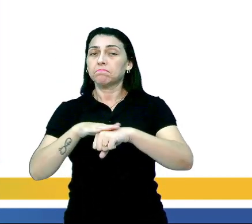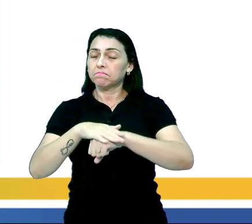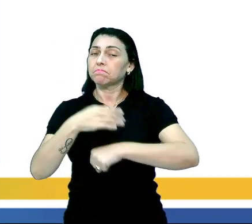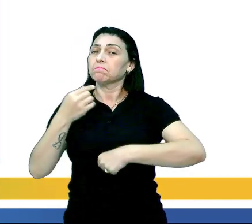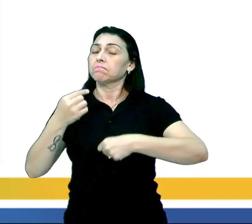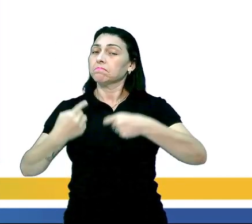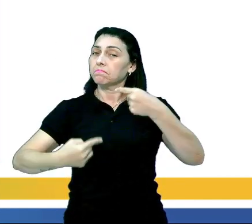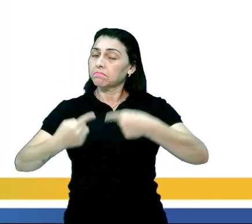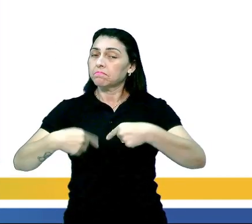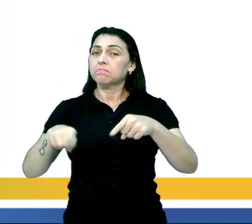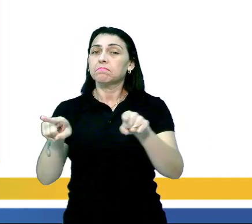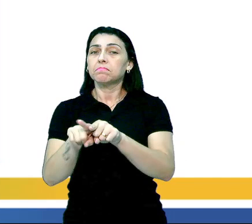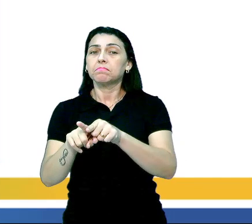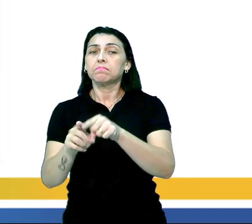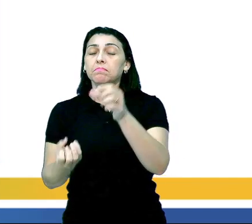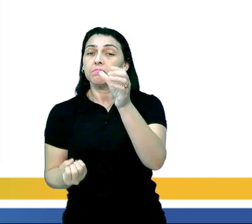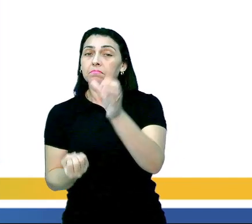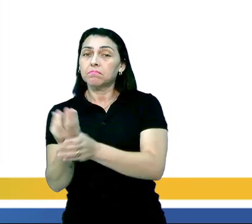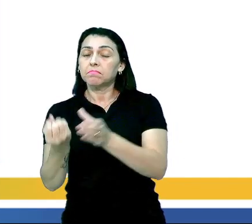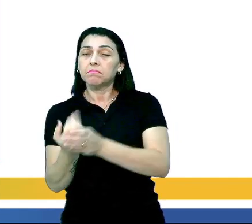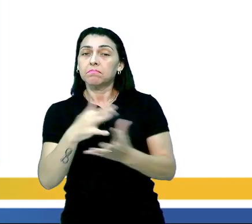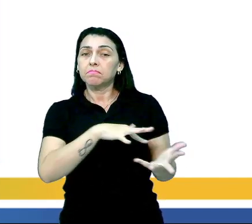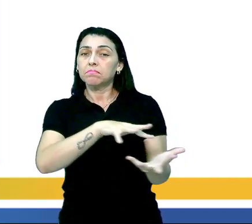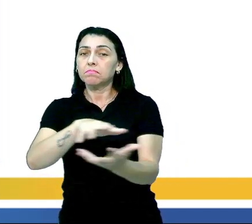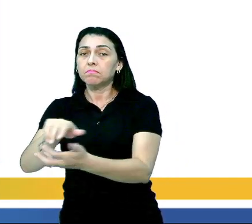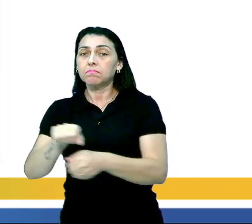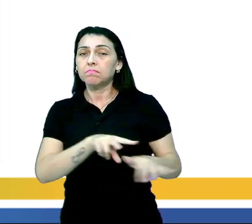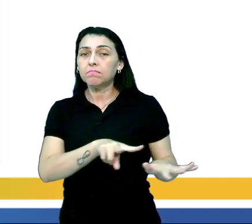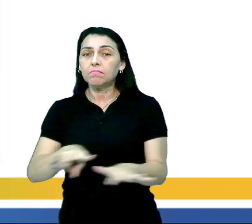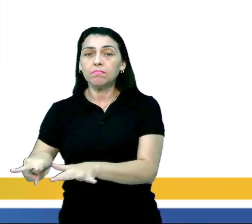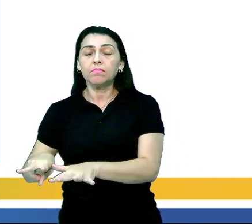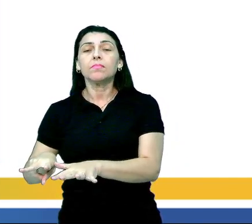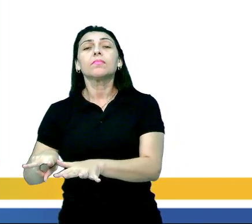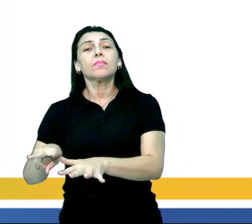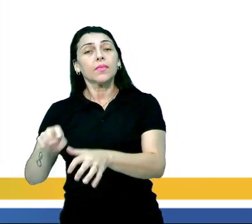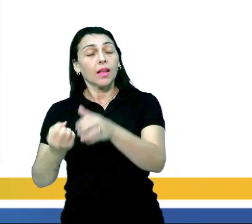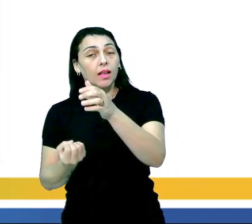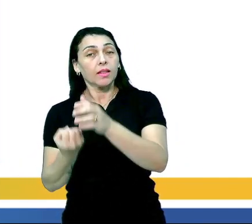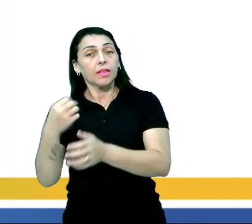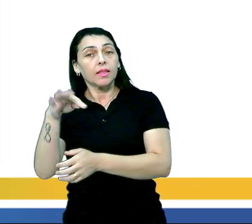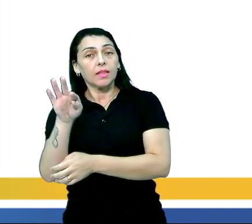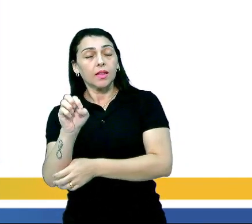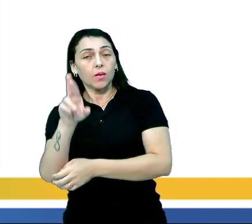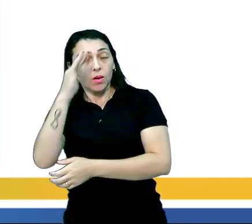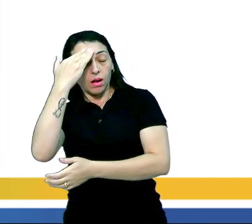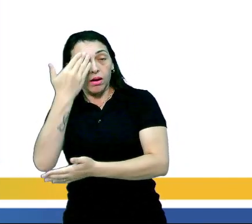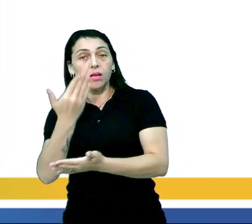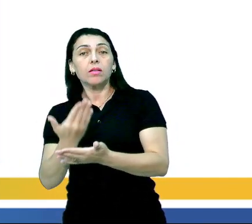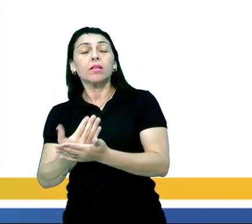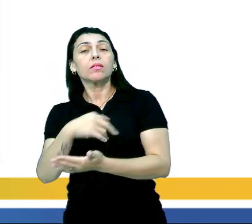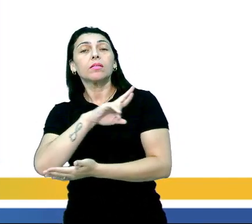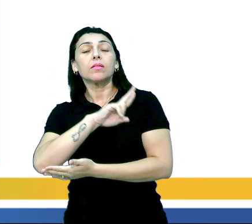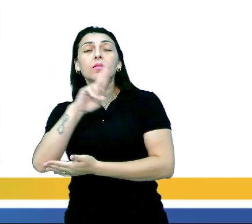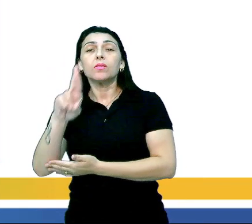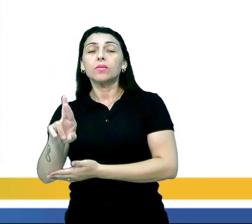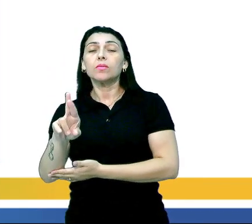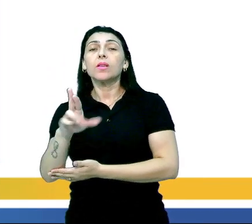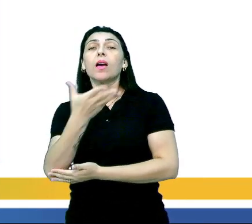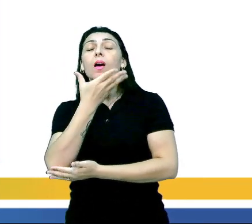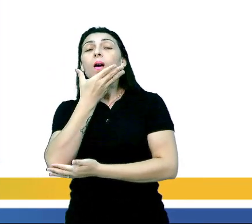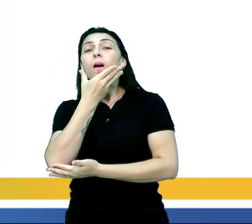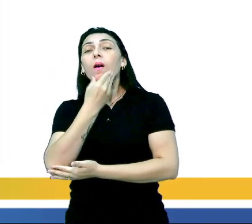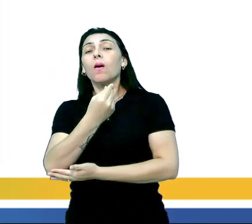é a teoria criacionista. O criacionismo é a teoria ou a crença religiosa na qual